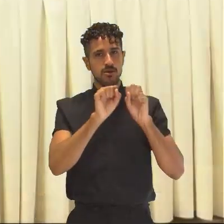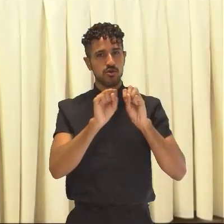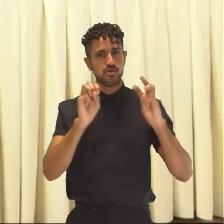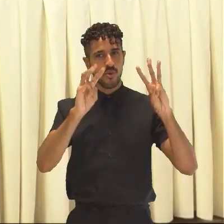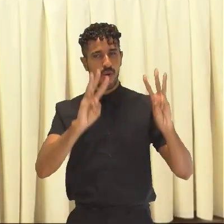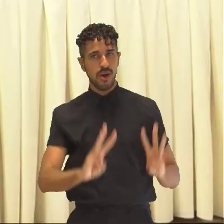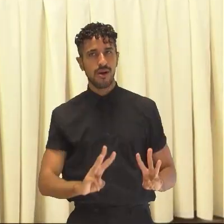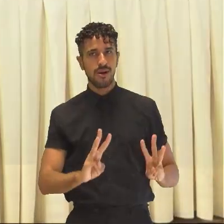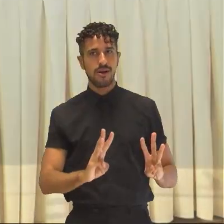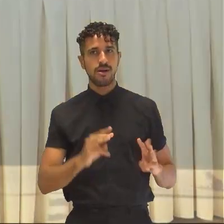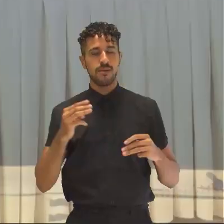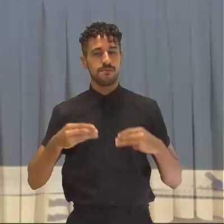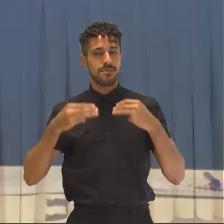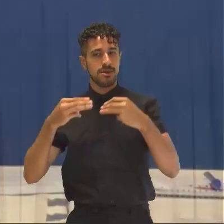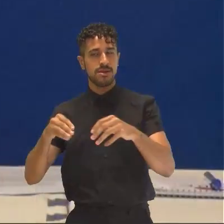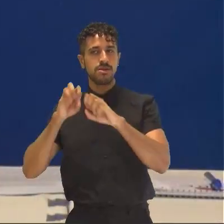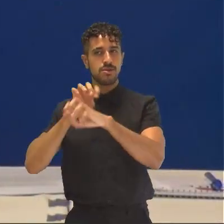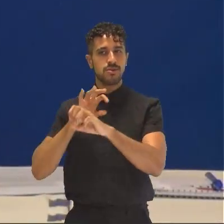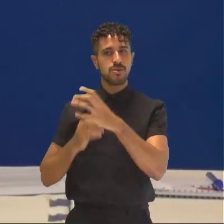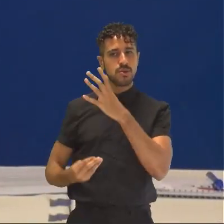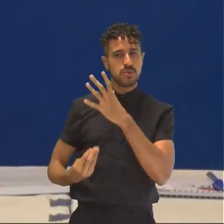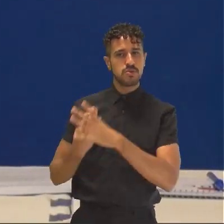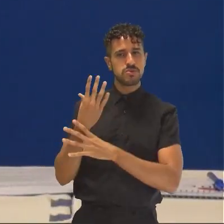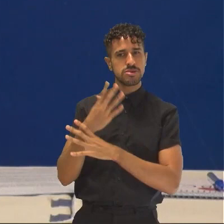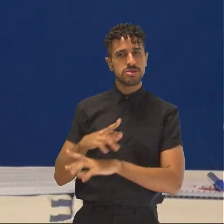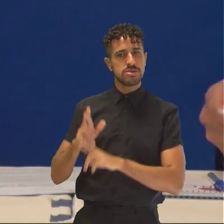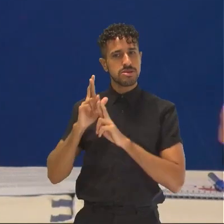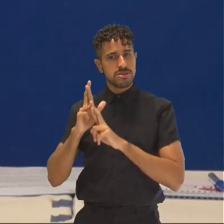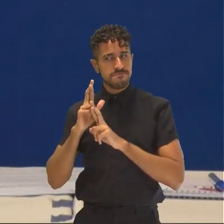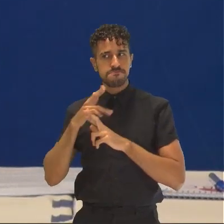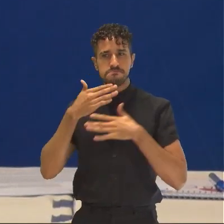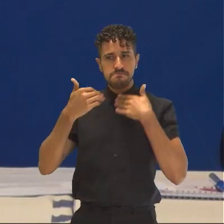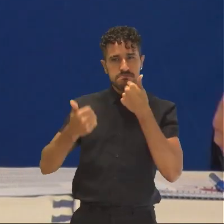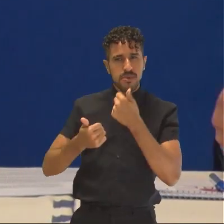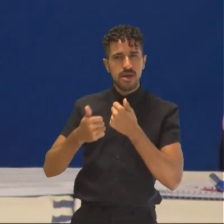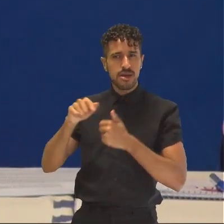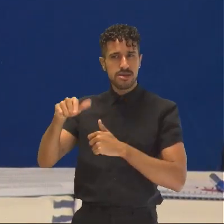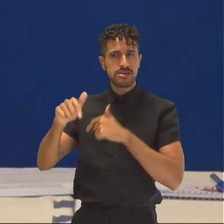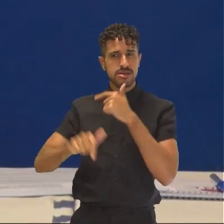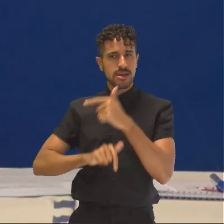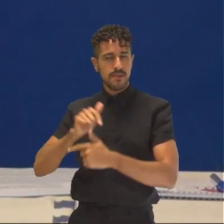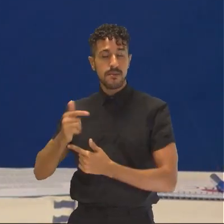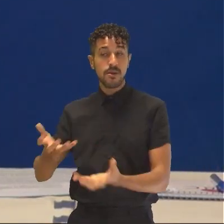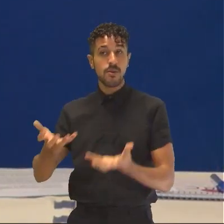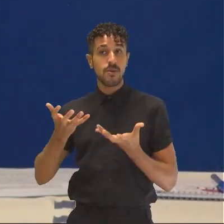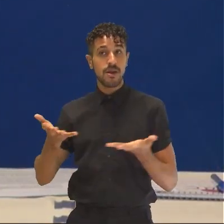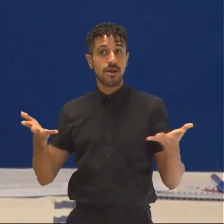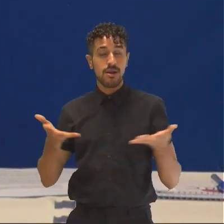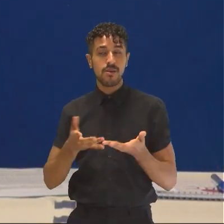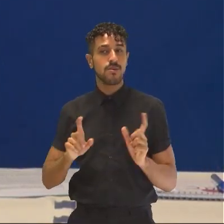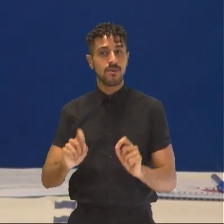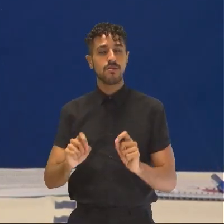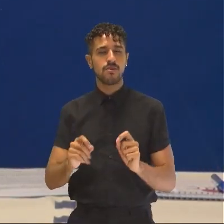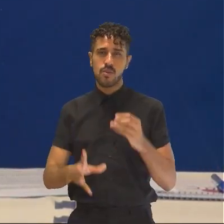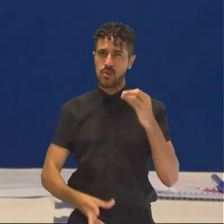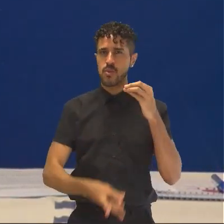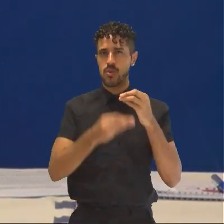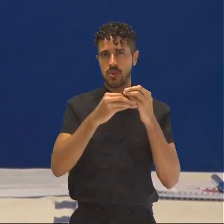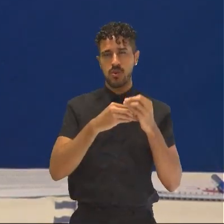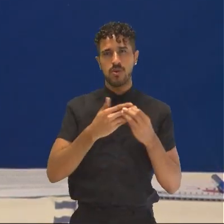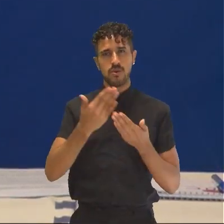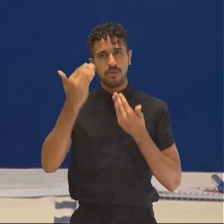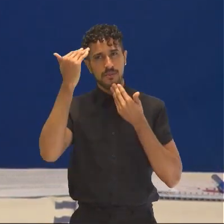software. O Ministério da Educação criou muita expectativa em torno dessa ação. Quero aqui complementar os